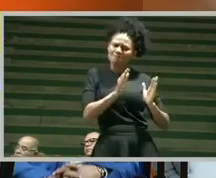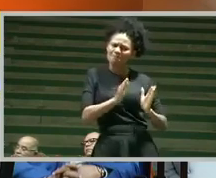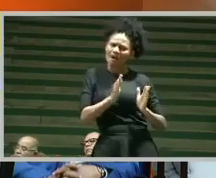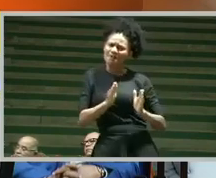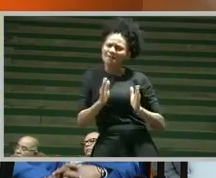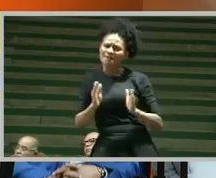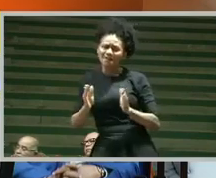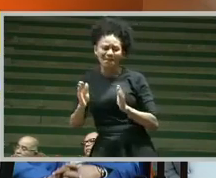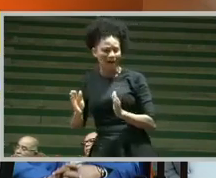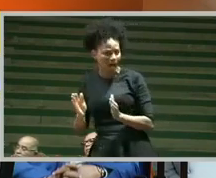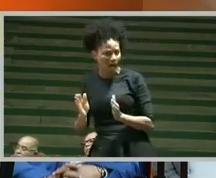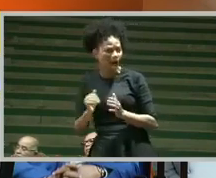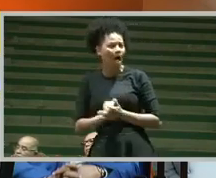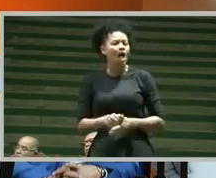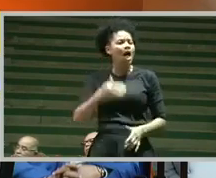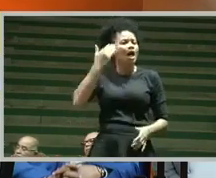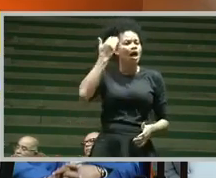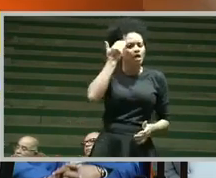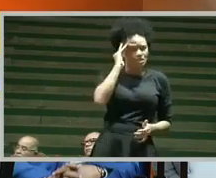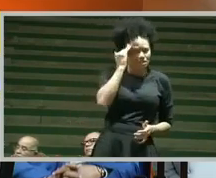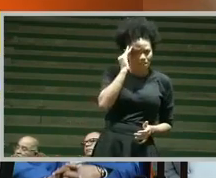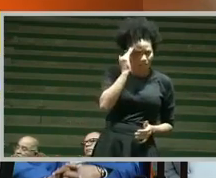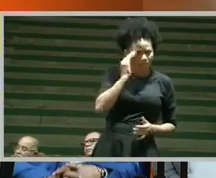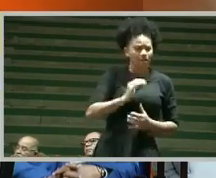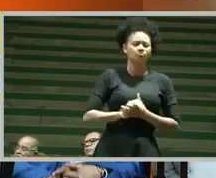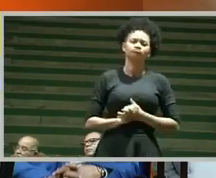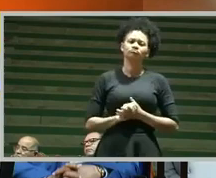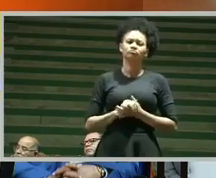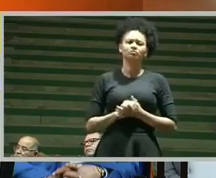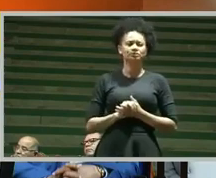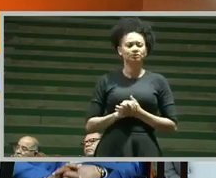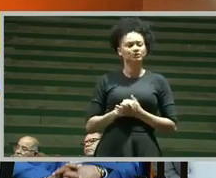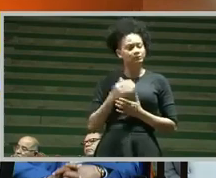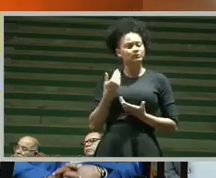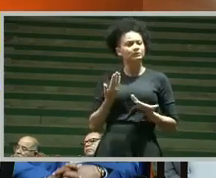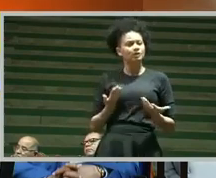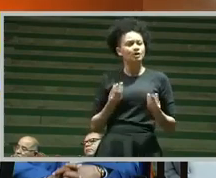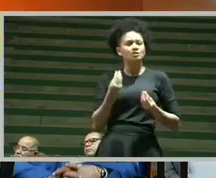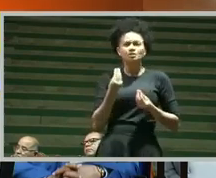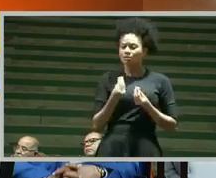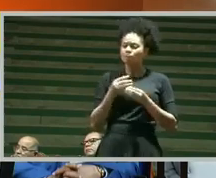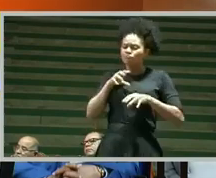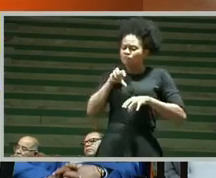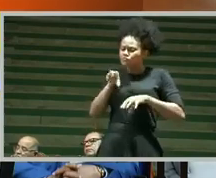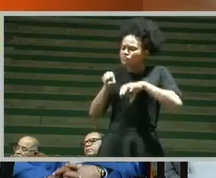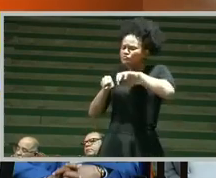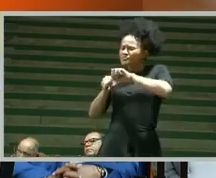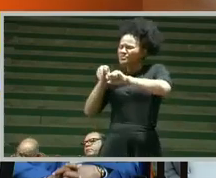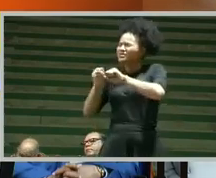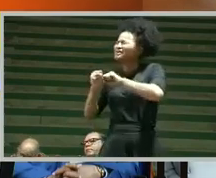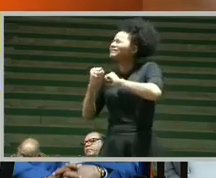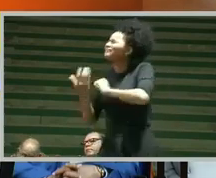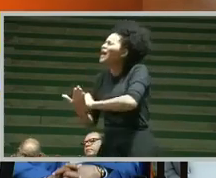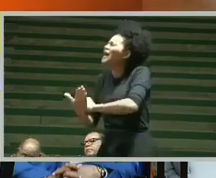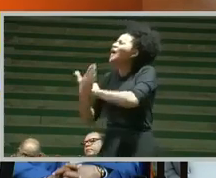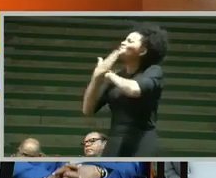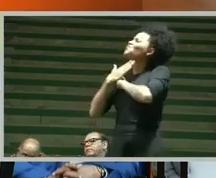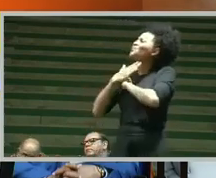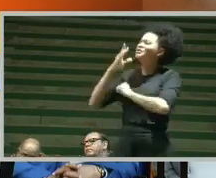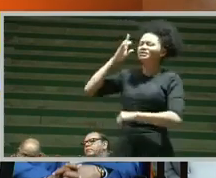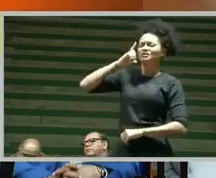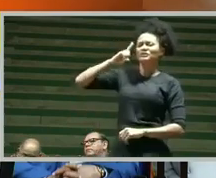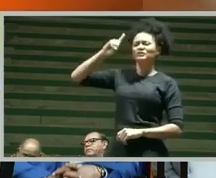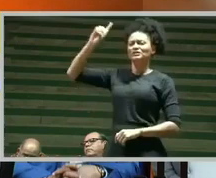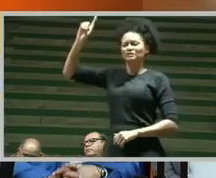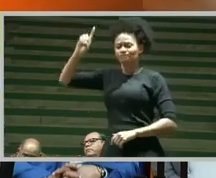corretamente, e ao entendê-lo, buscarmos então, com a ajuda de Deus,